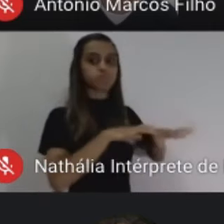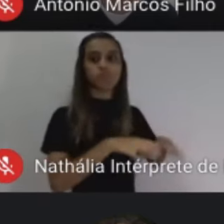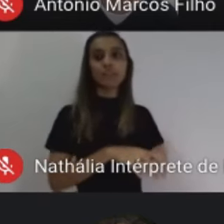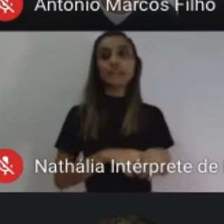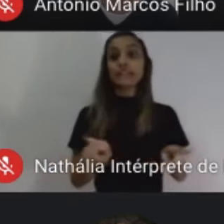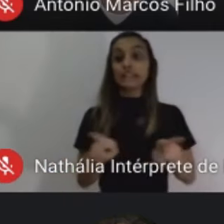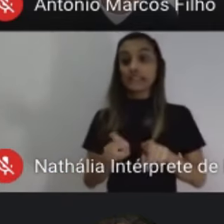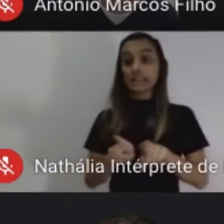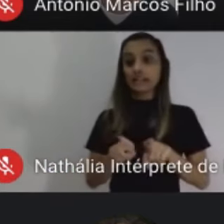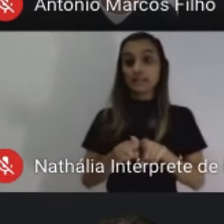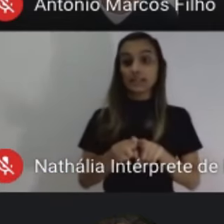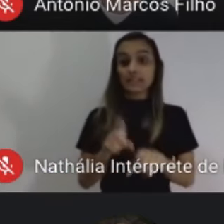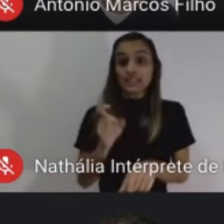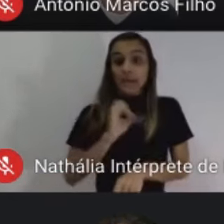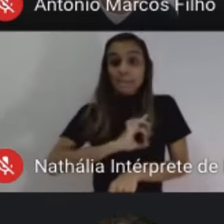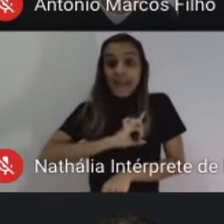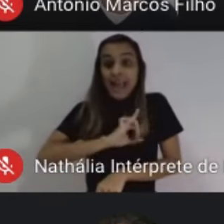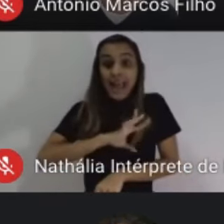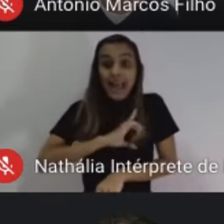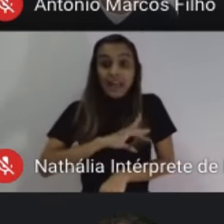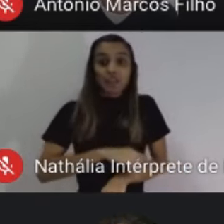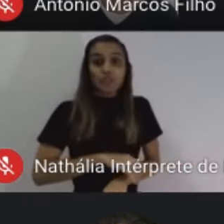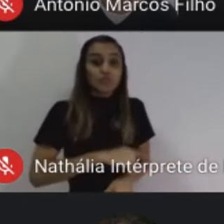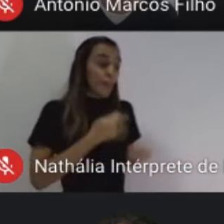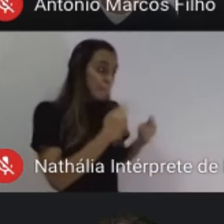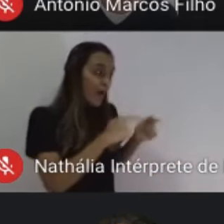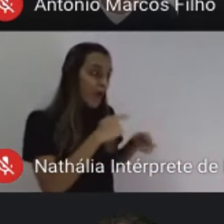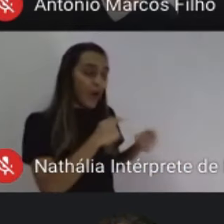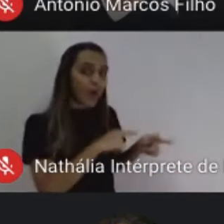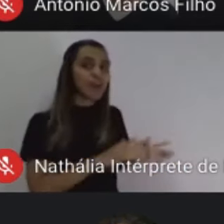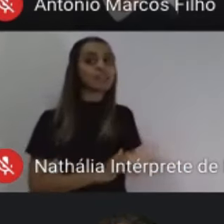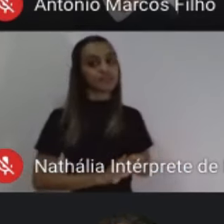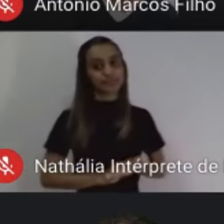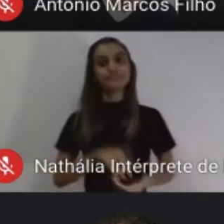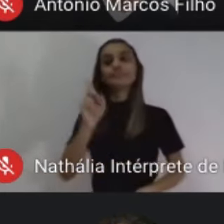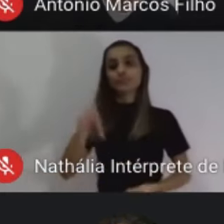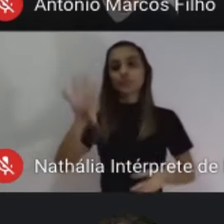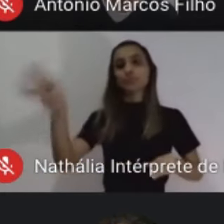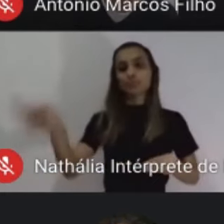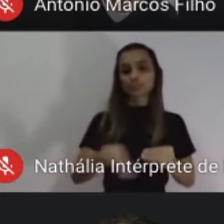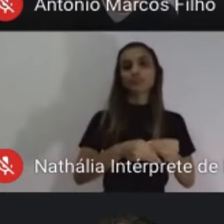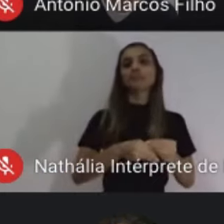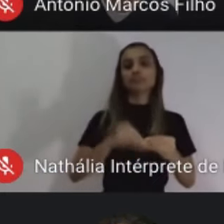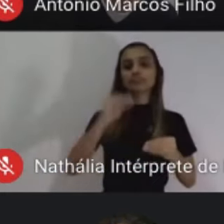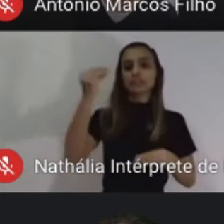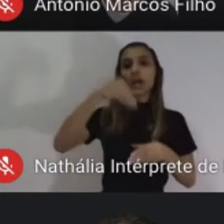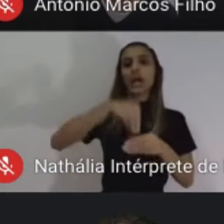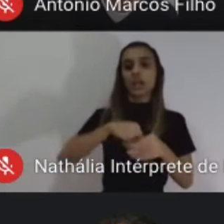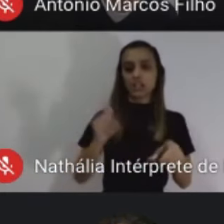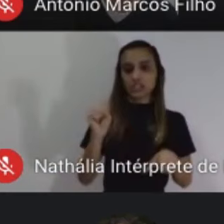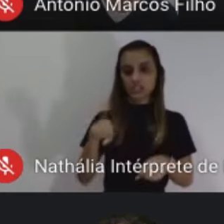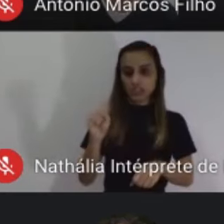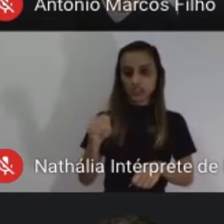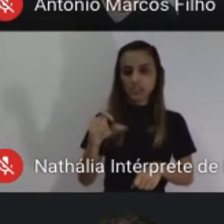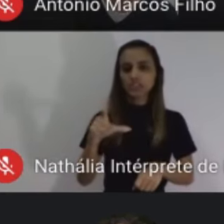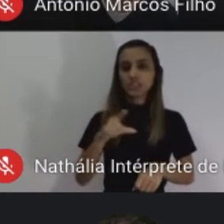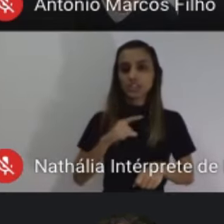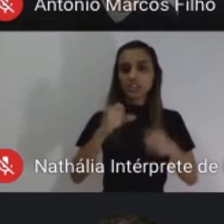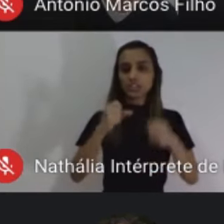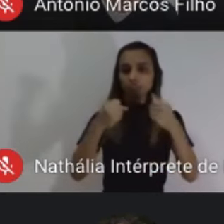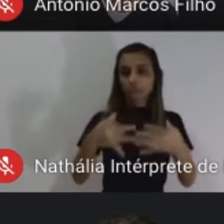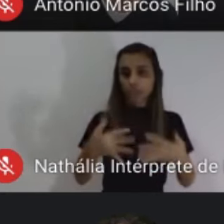qual isso acontece. Então, sim, a lei antiterrorismo, ela, nesse sentido, tem finalidades específicas, ou seja, ela não